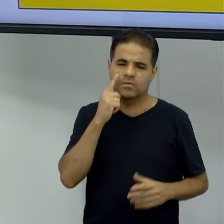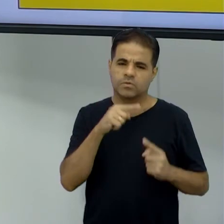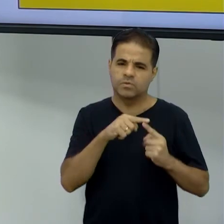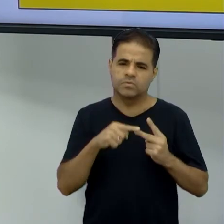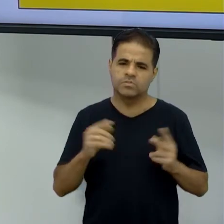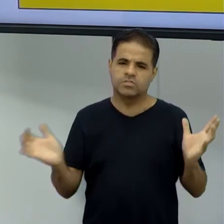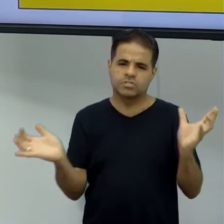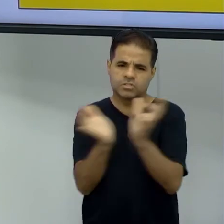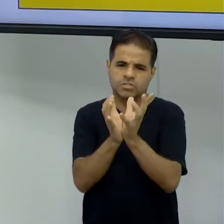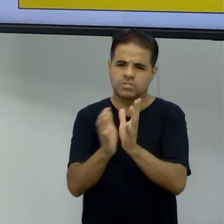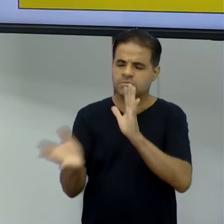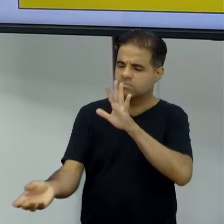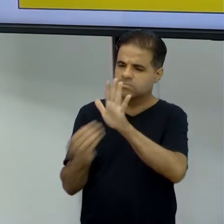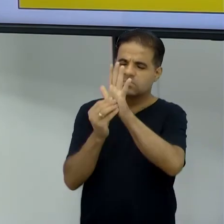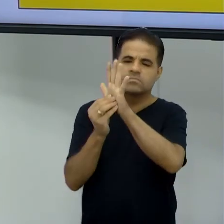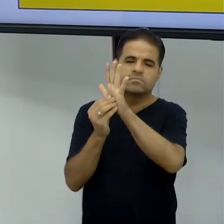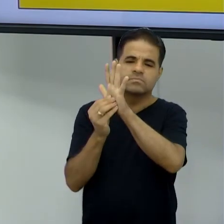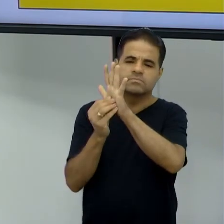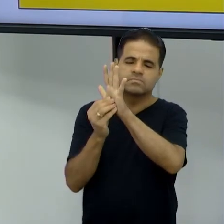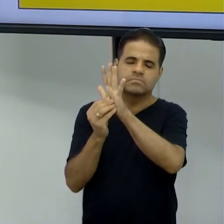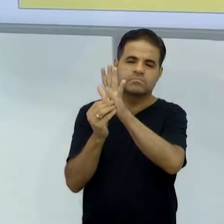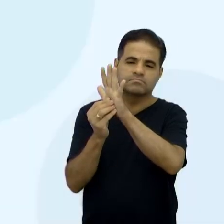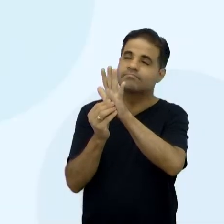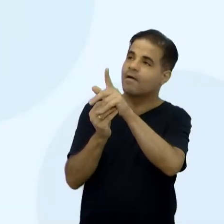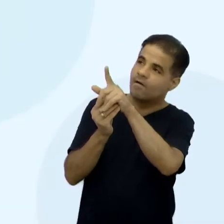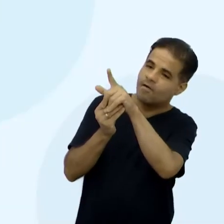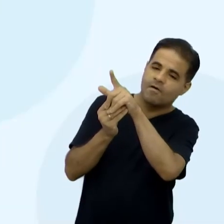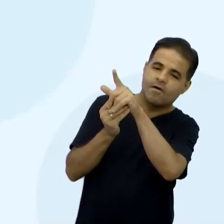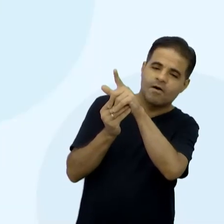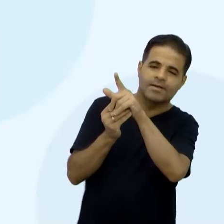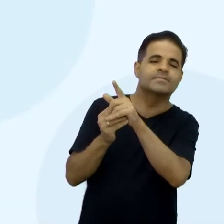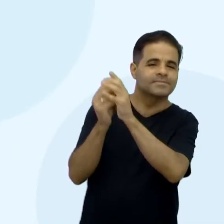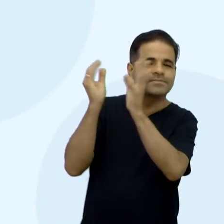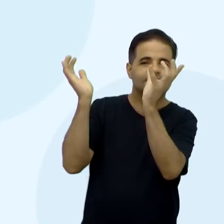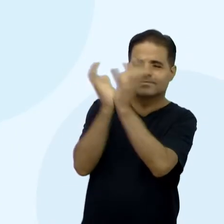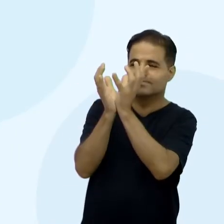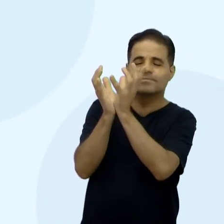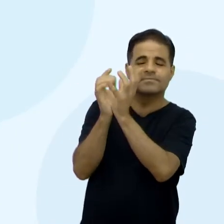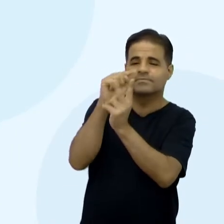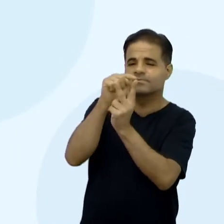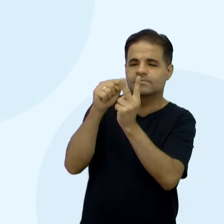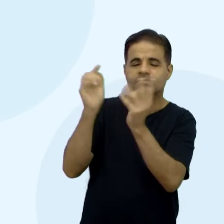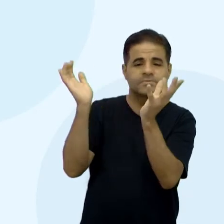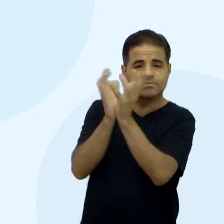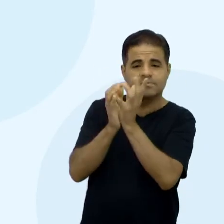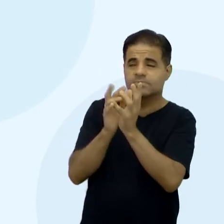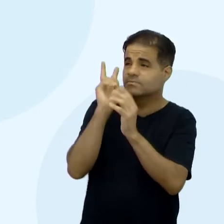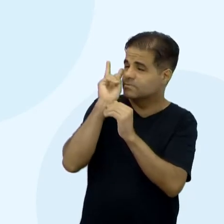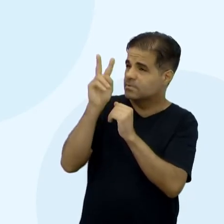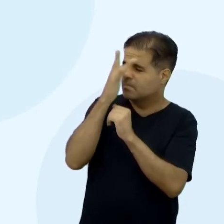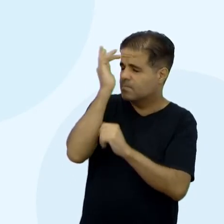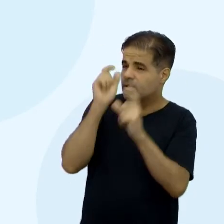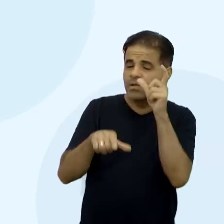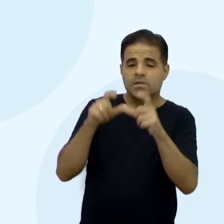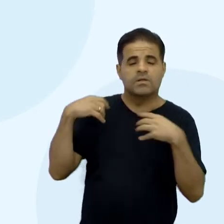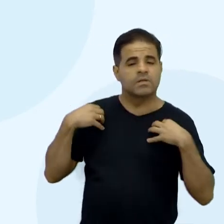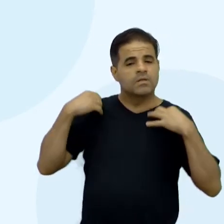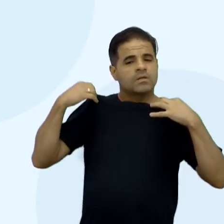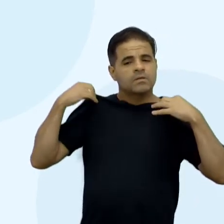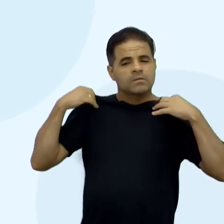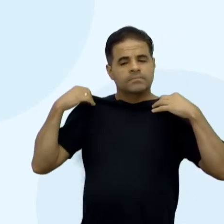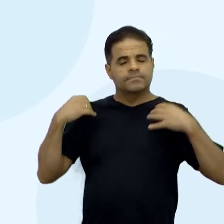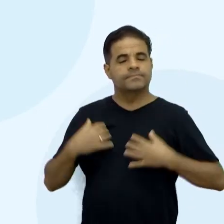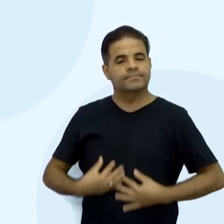times jogando. Por favor, coloquem novamente aí. São dois times, porque nós estávamos vendo aí pessoas com coletes,